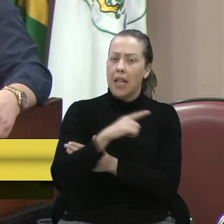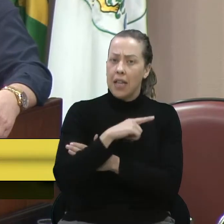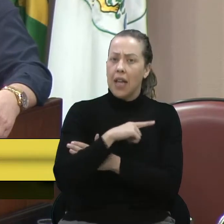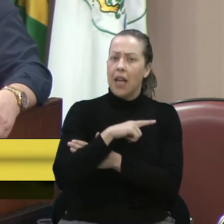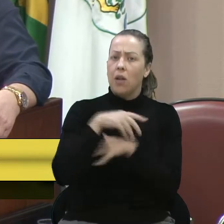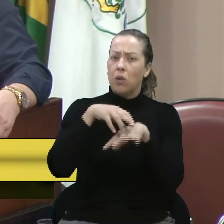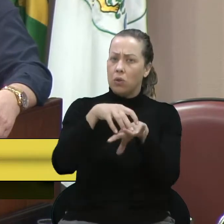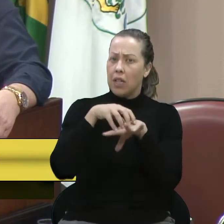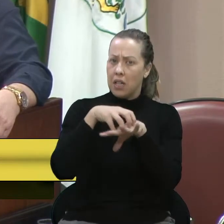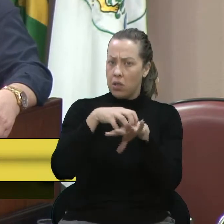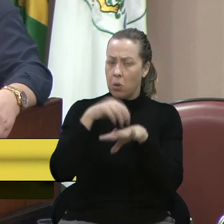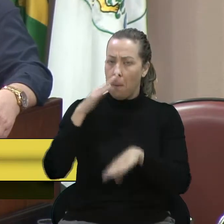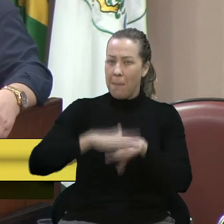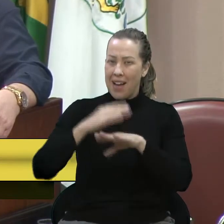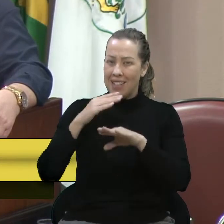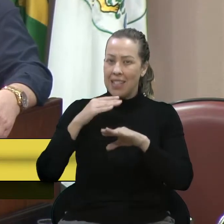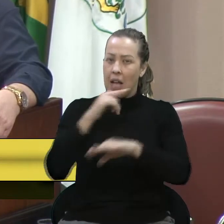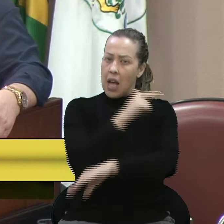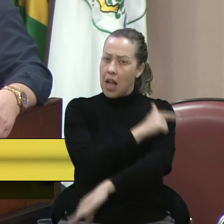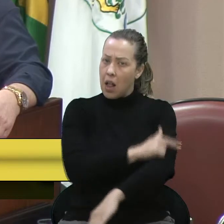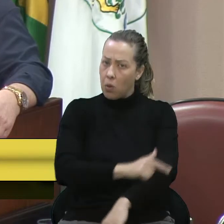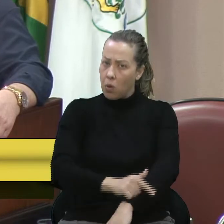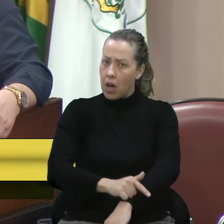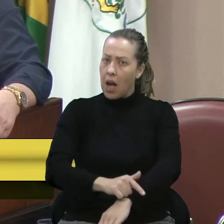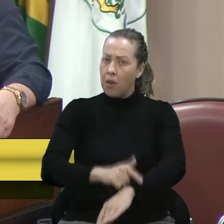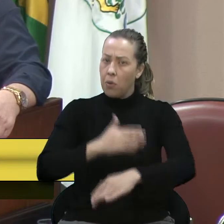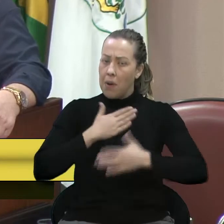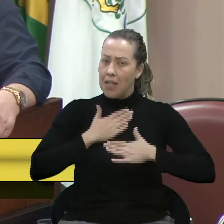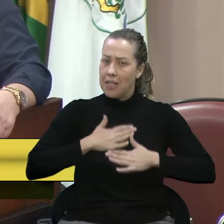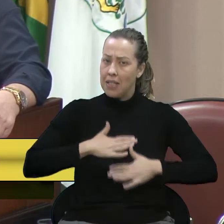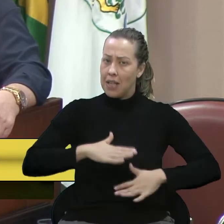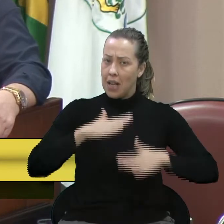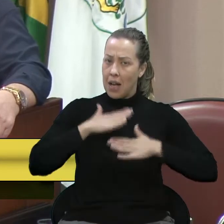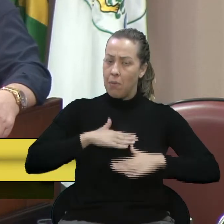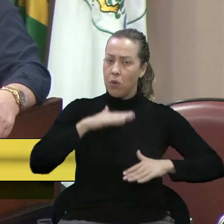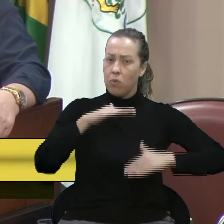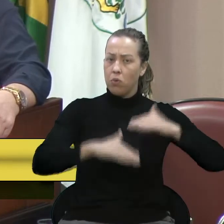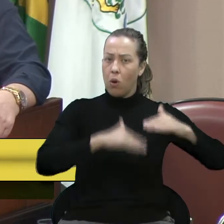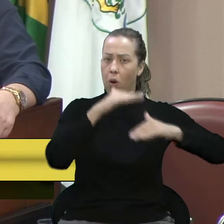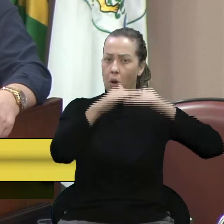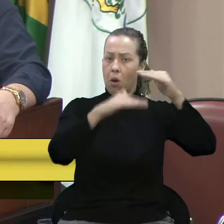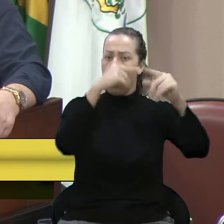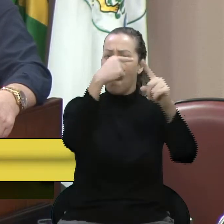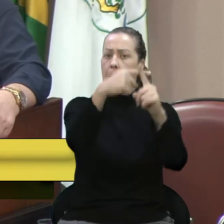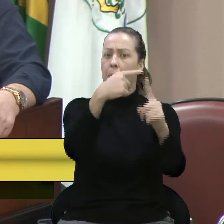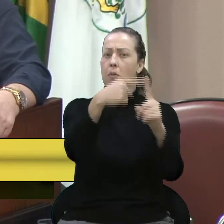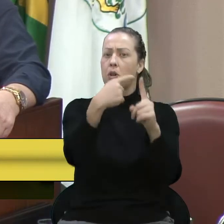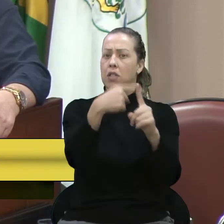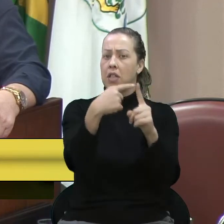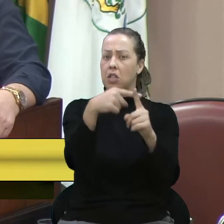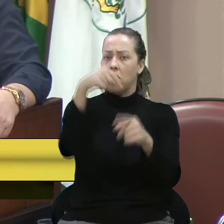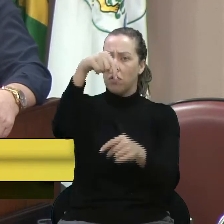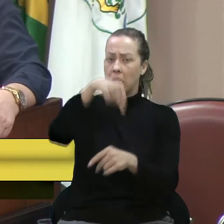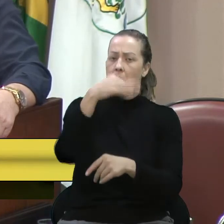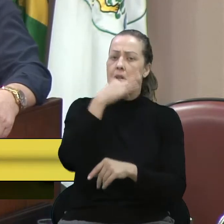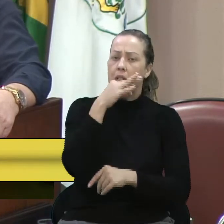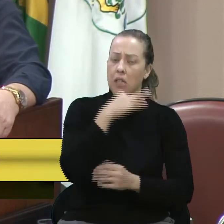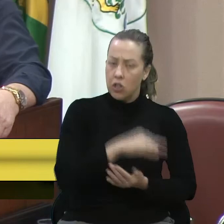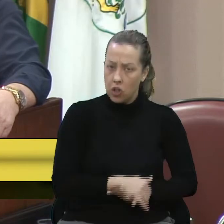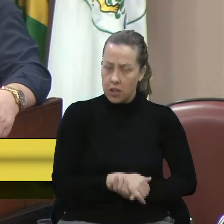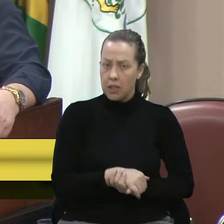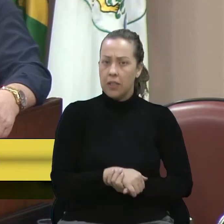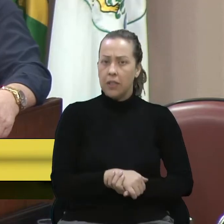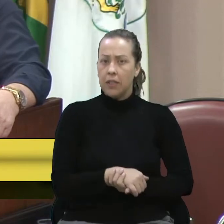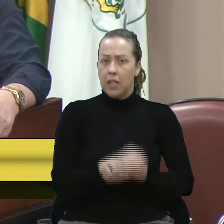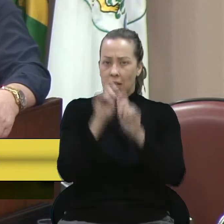trânsito mais educado, com mais segurança, e isso vem só acarretar insegurança para a nossa cidade. Então, eu gostaria que passasse